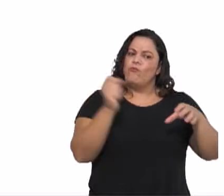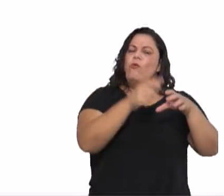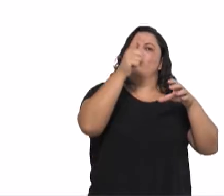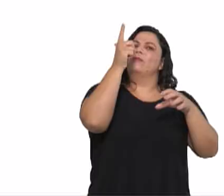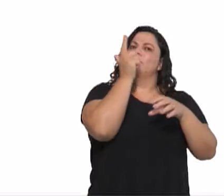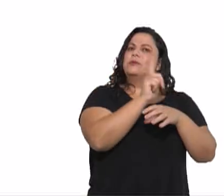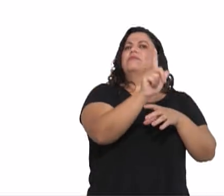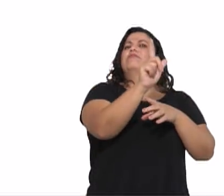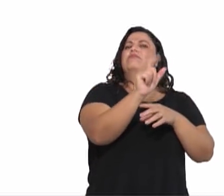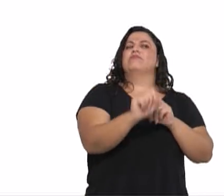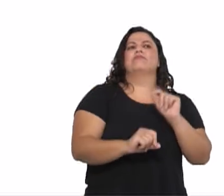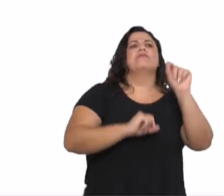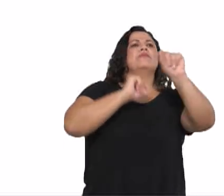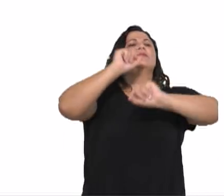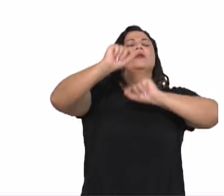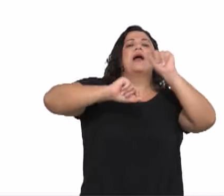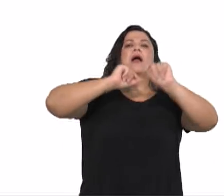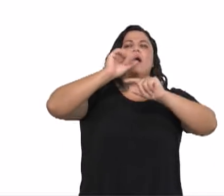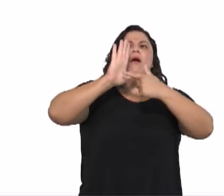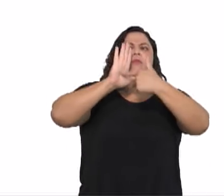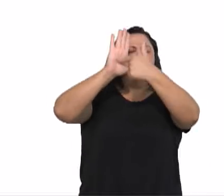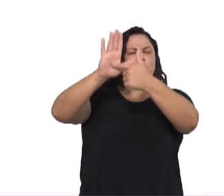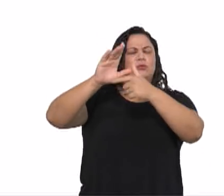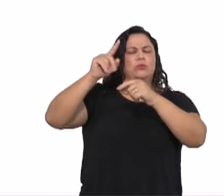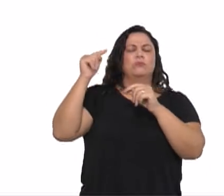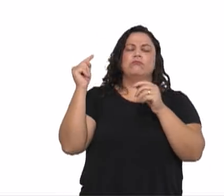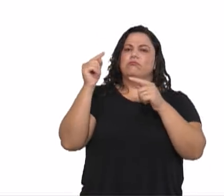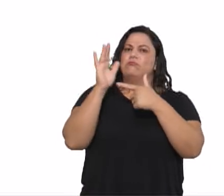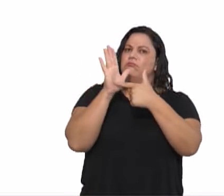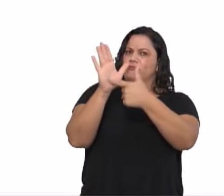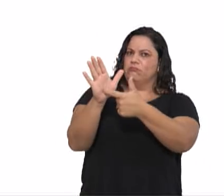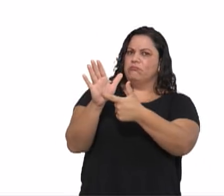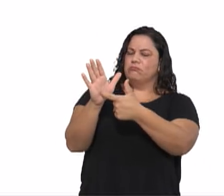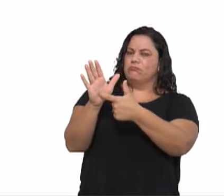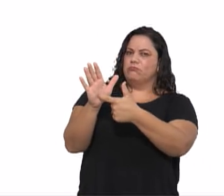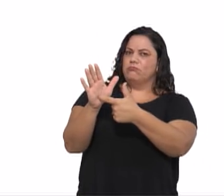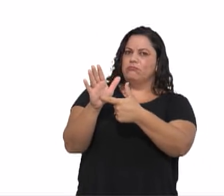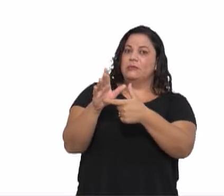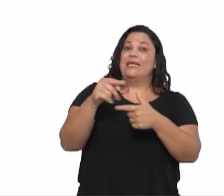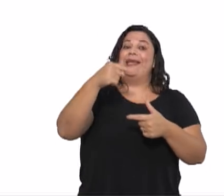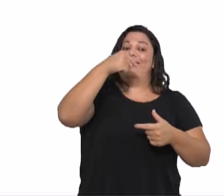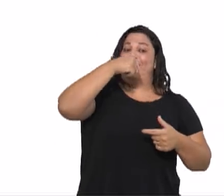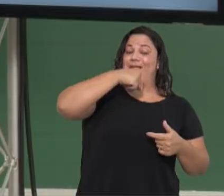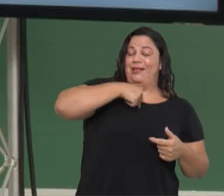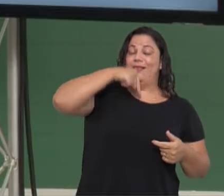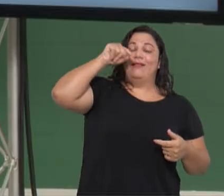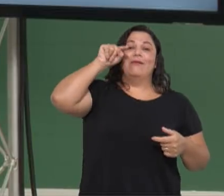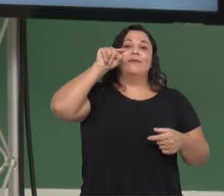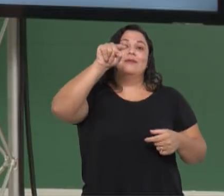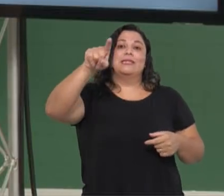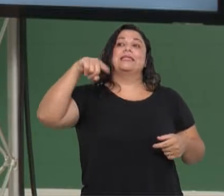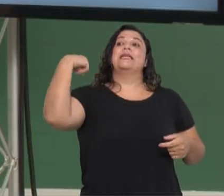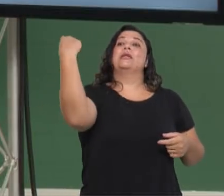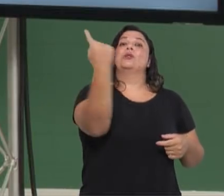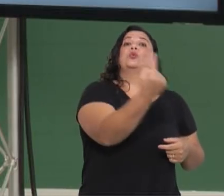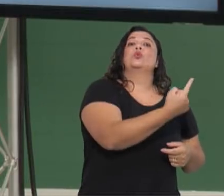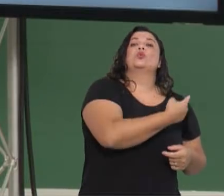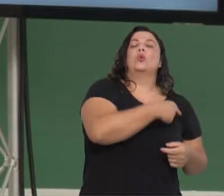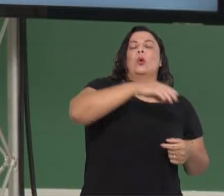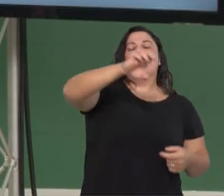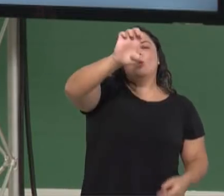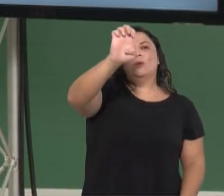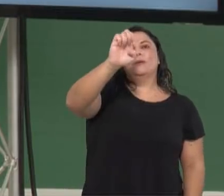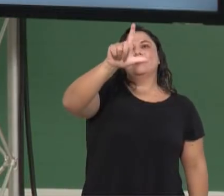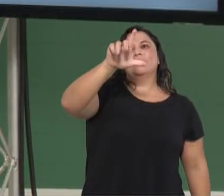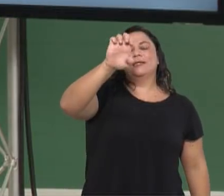indicar eu, ele pode indicar você, ele pode indicar nós, eles. Então, ele vai trabalhando com